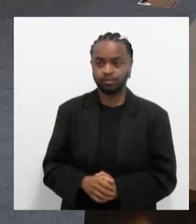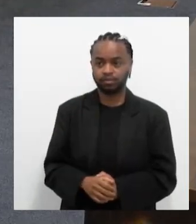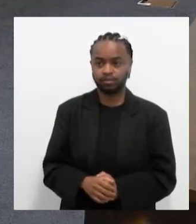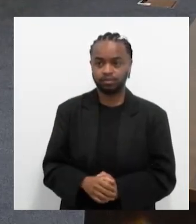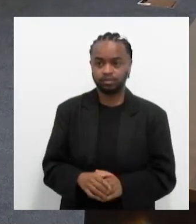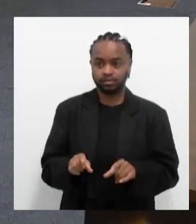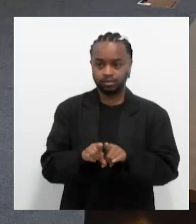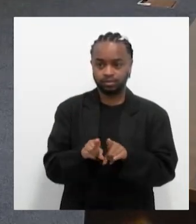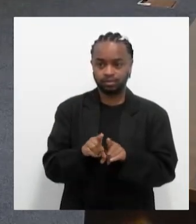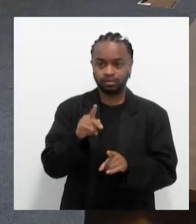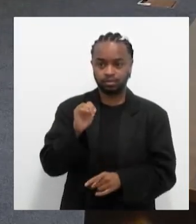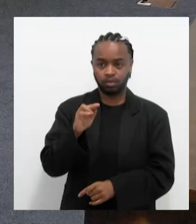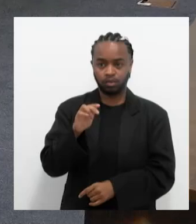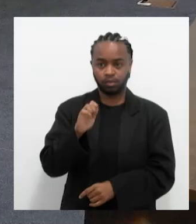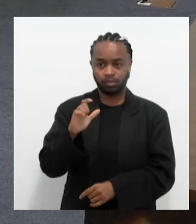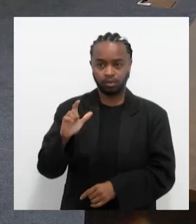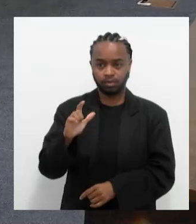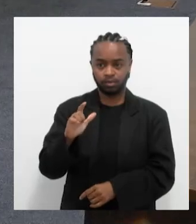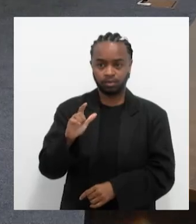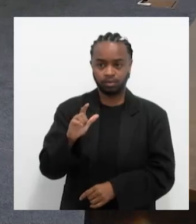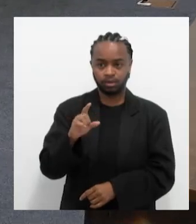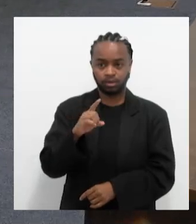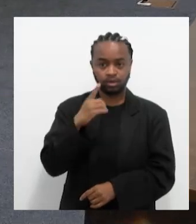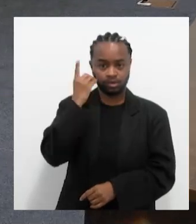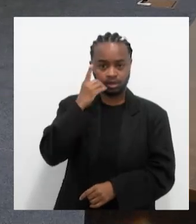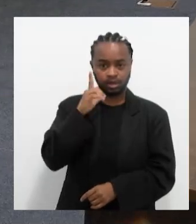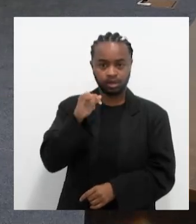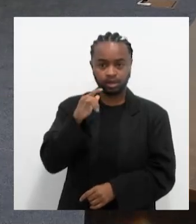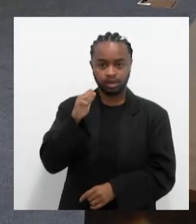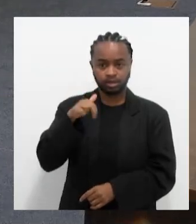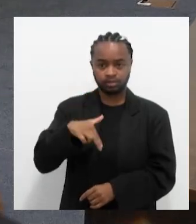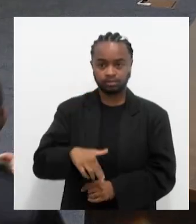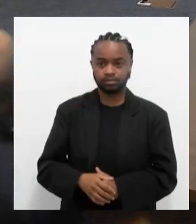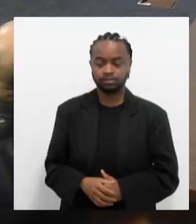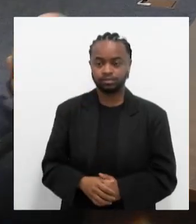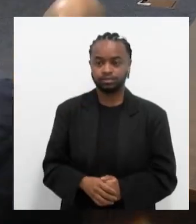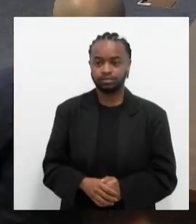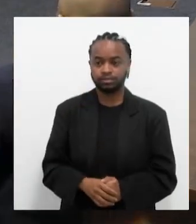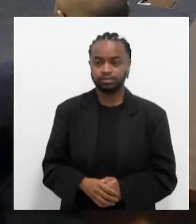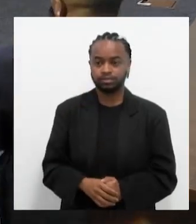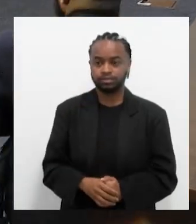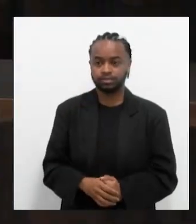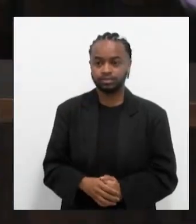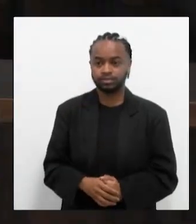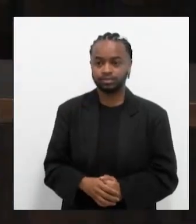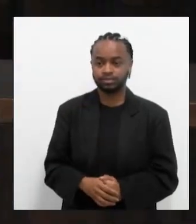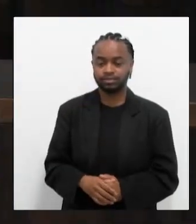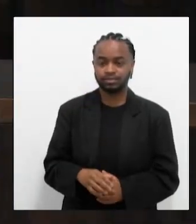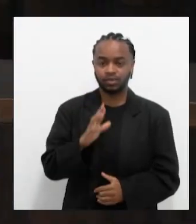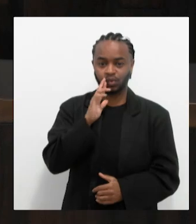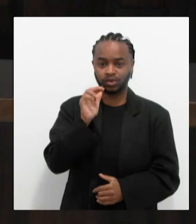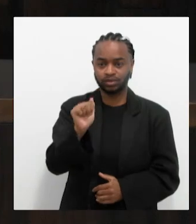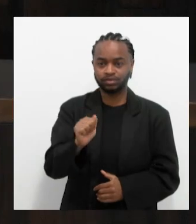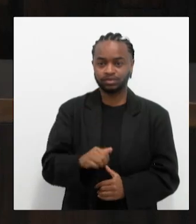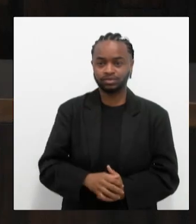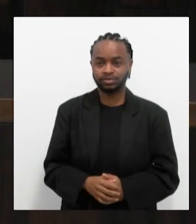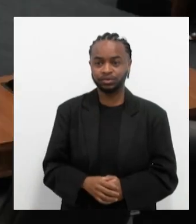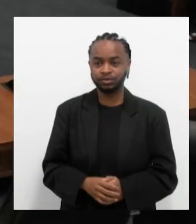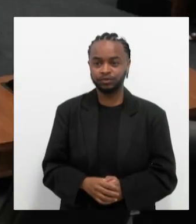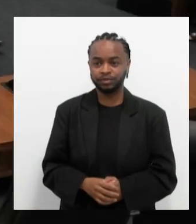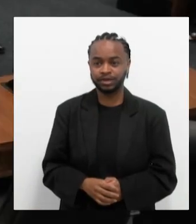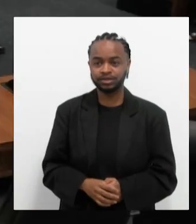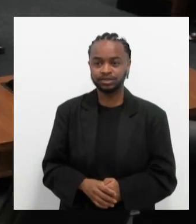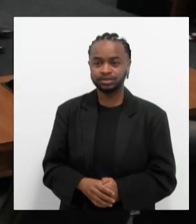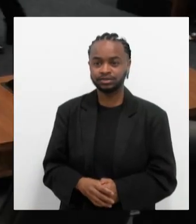Pobel. deputado Pobel, não, Pobel não. deputada Pobel Lilian Bering, vascaíno. Deputado Amorim. deputado